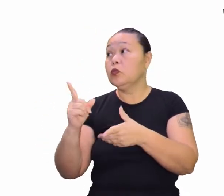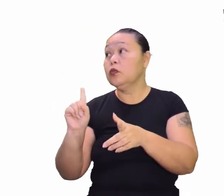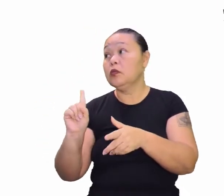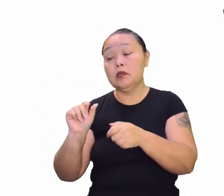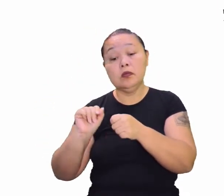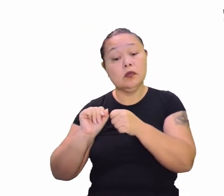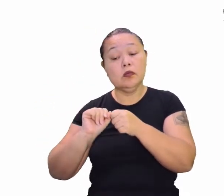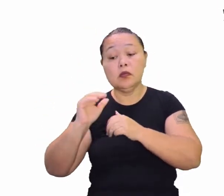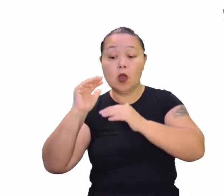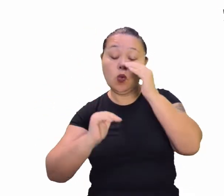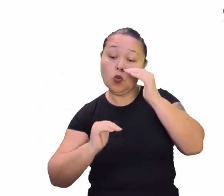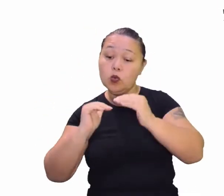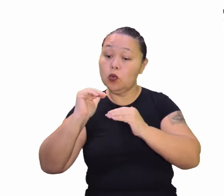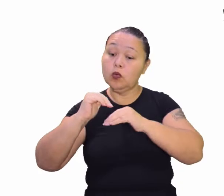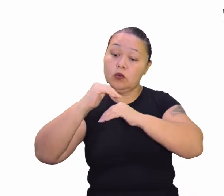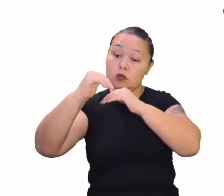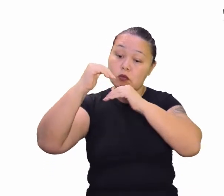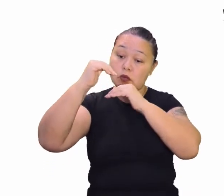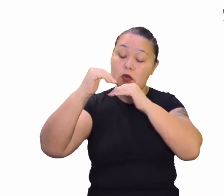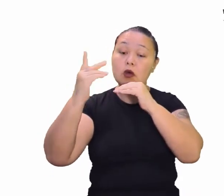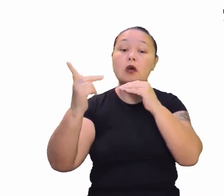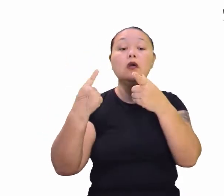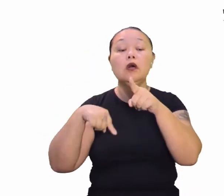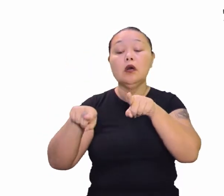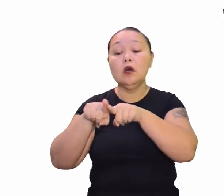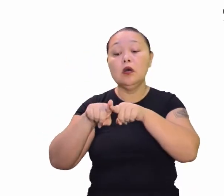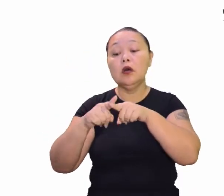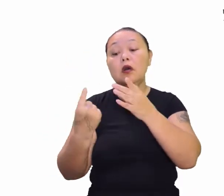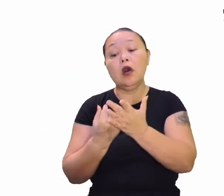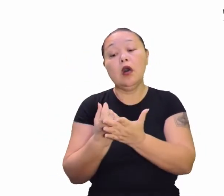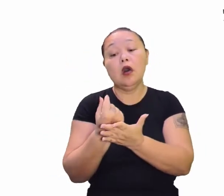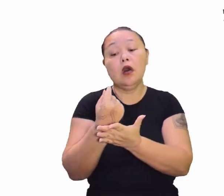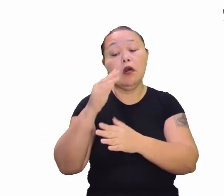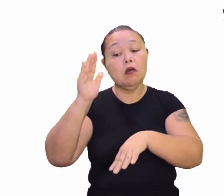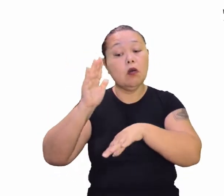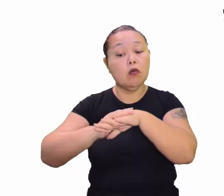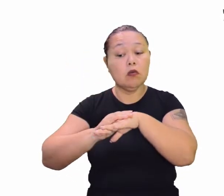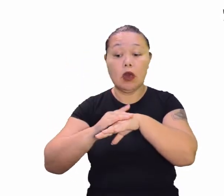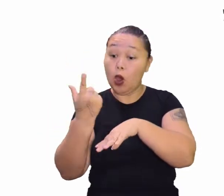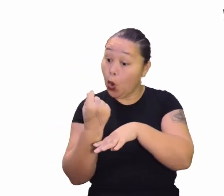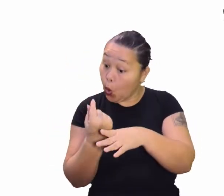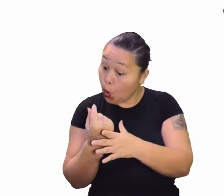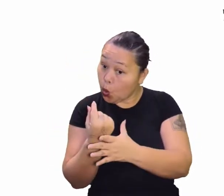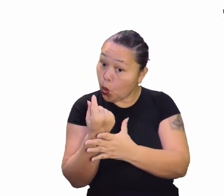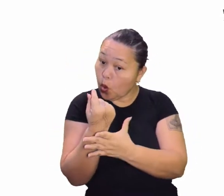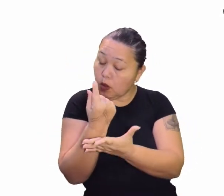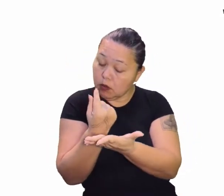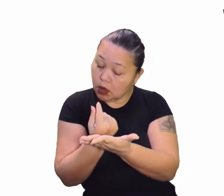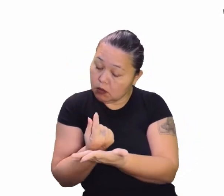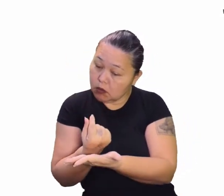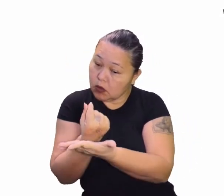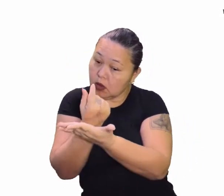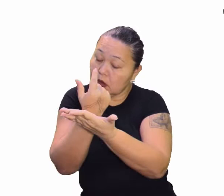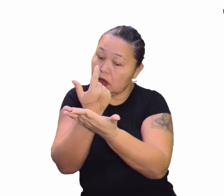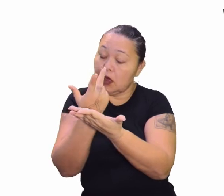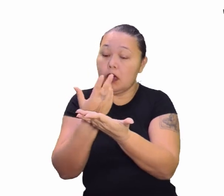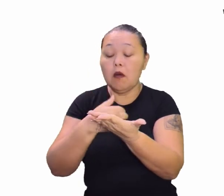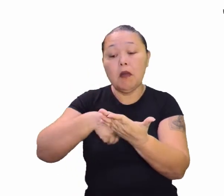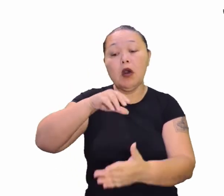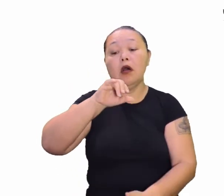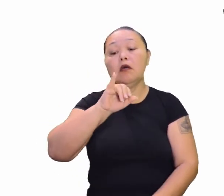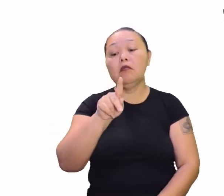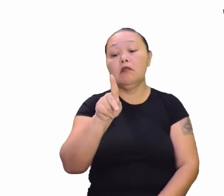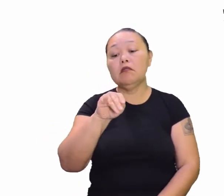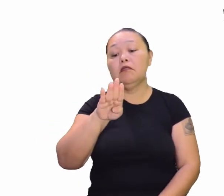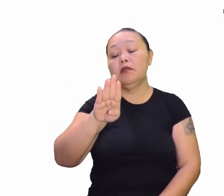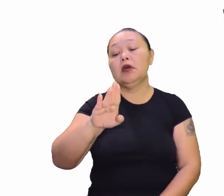questão de se é desenvolvida ou subdesenvolvida, a gente está falando de economias mais desenvolvidas, né, que tem, vamos colocar, os maiores PIB a